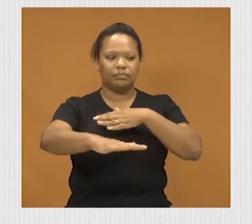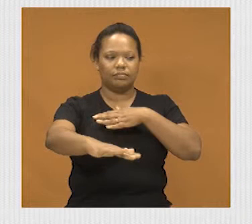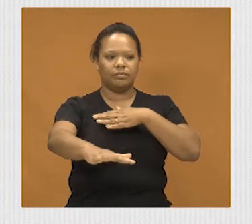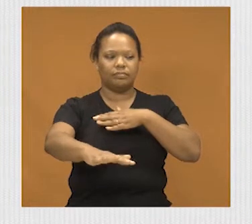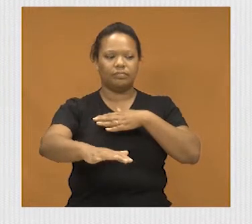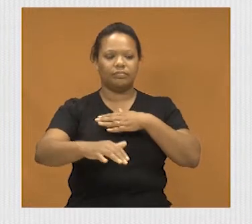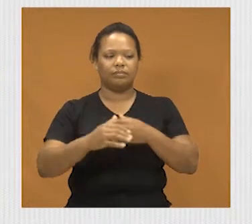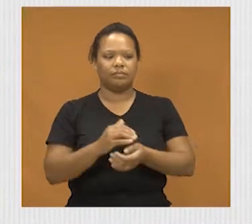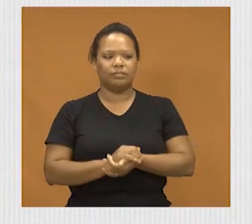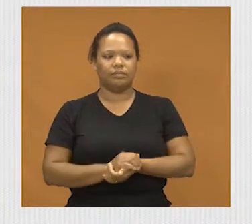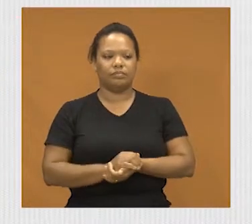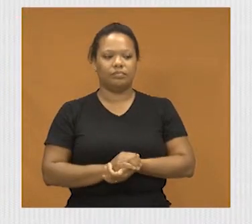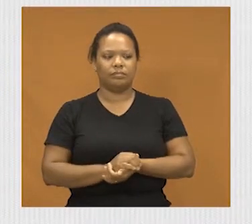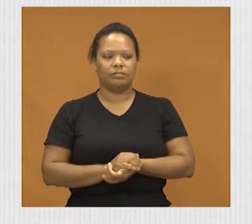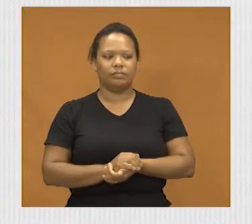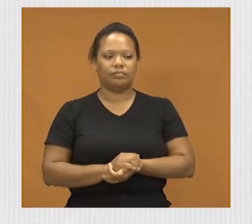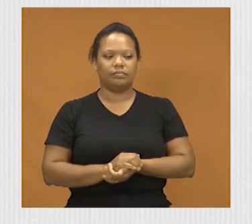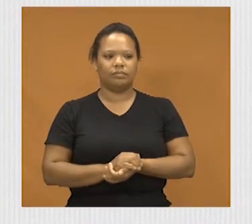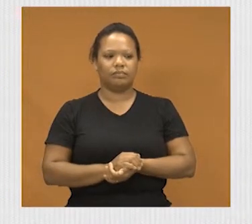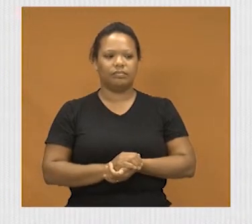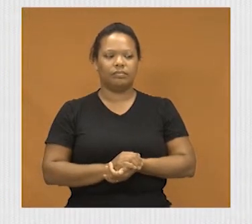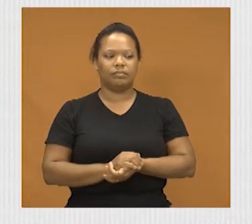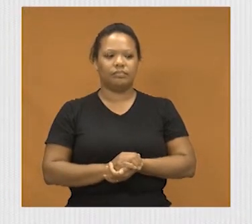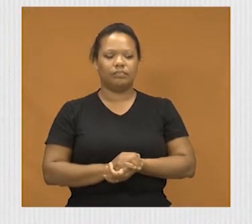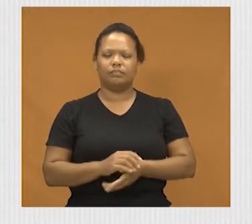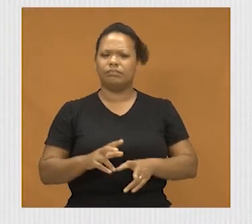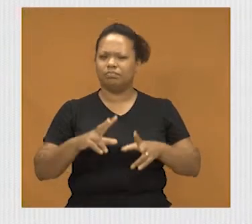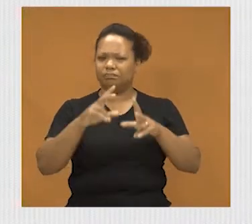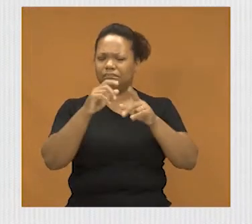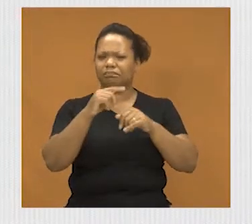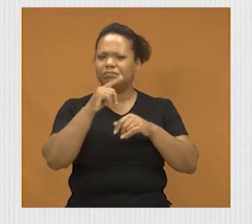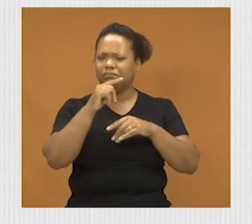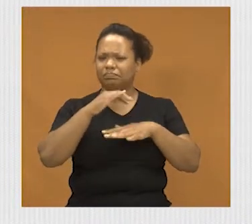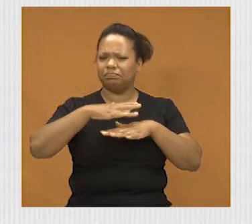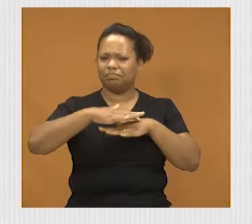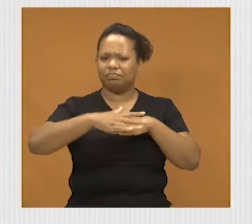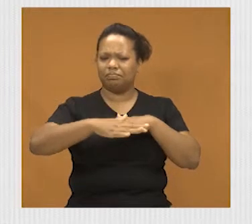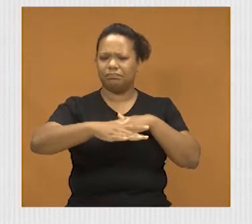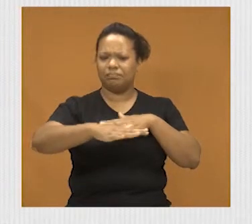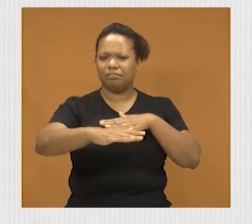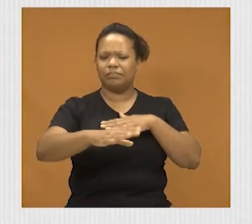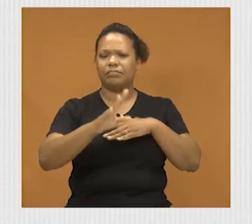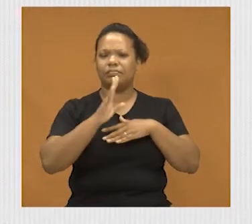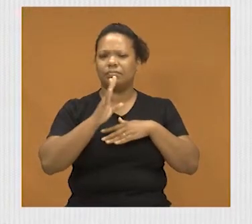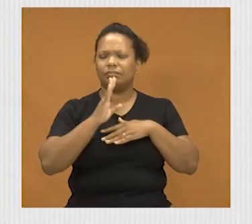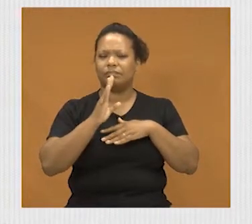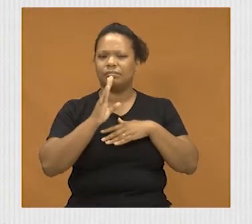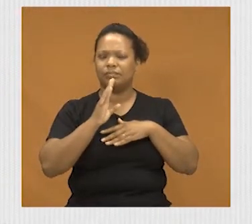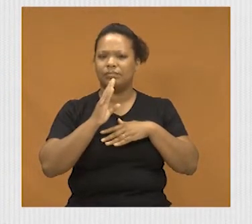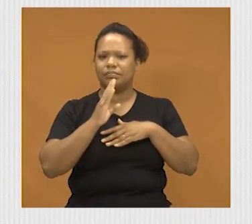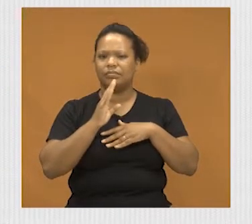onde ele pega uma energia muito grande, tá? Quem conhece um pouco de